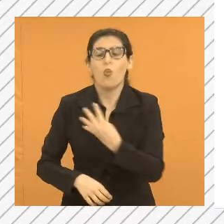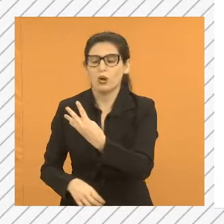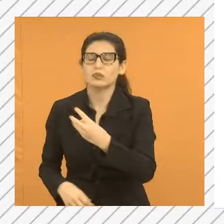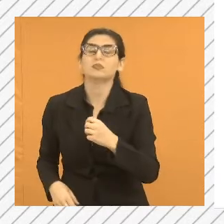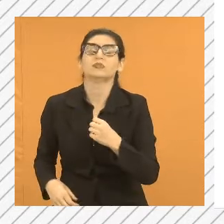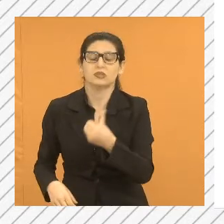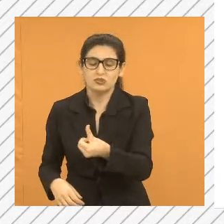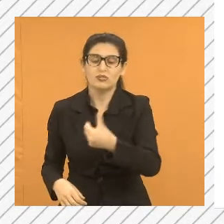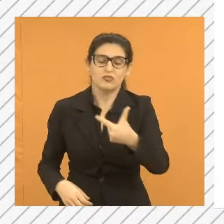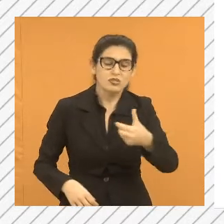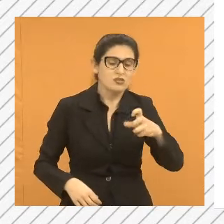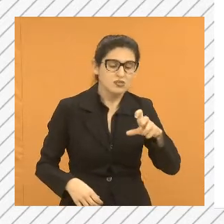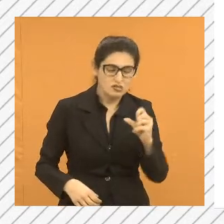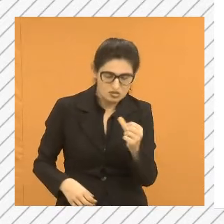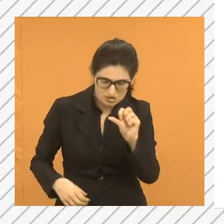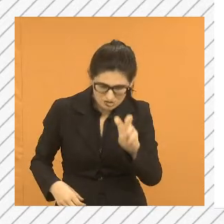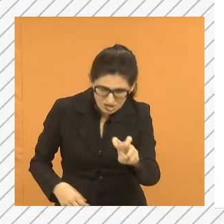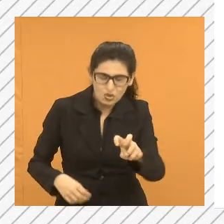4.725, e os